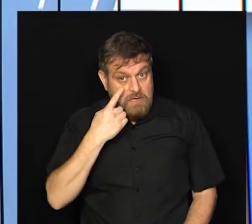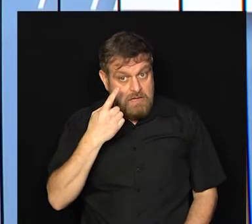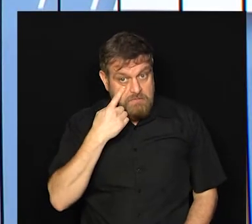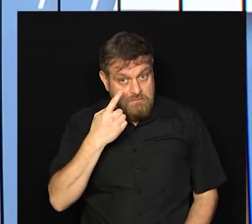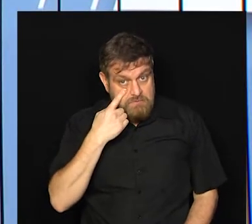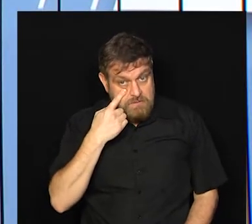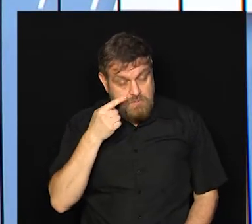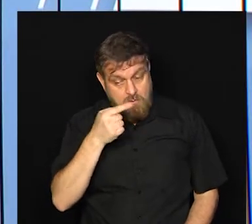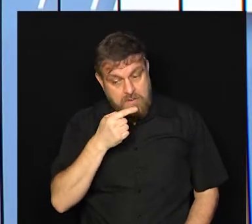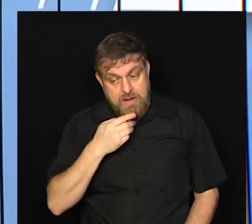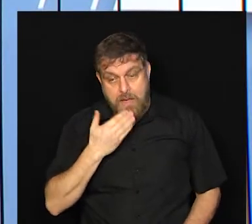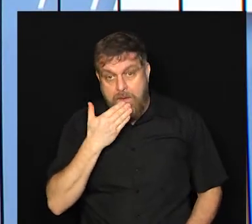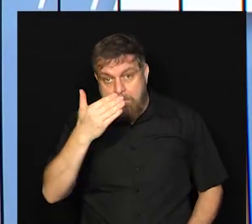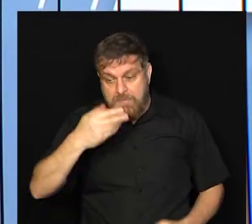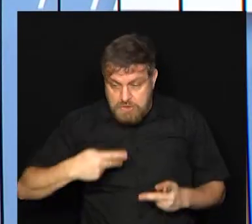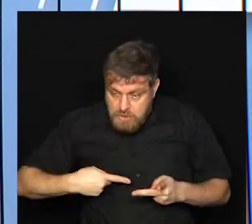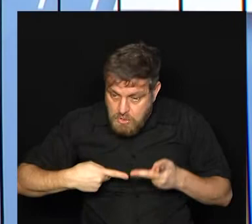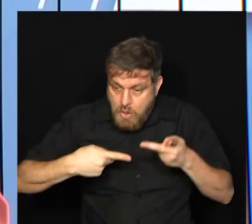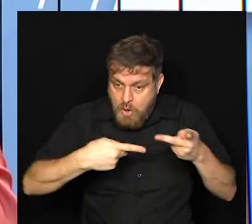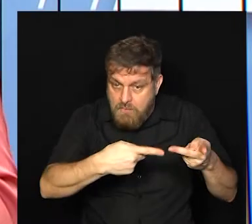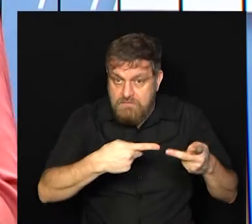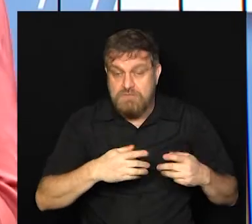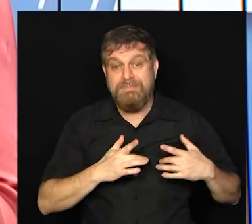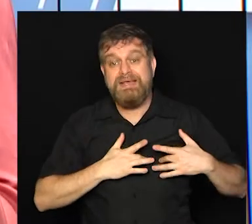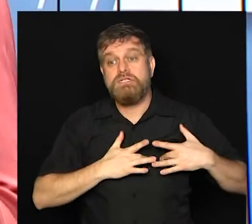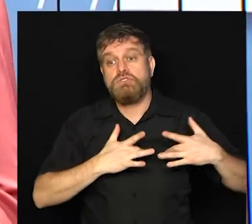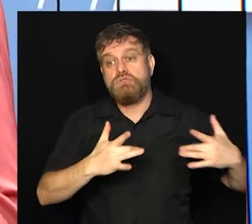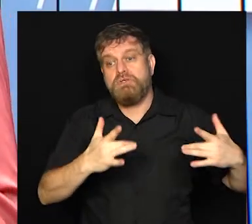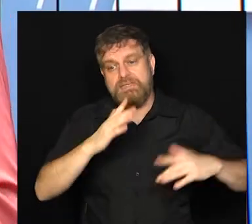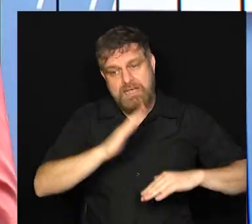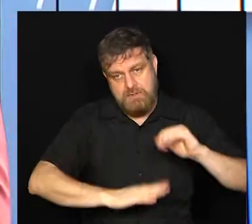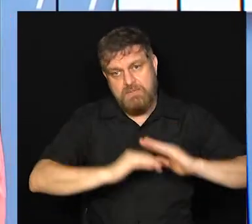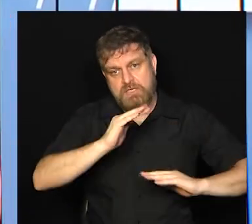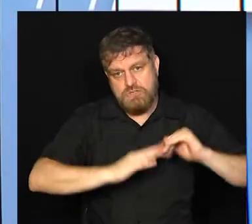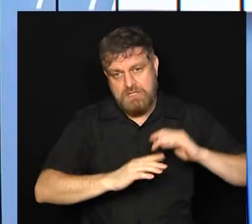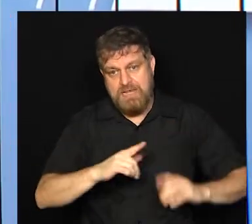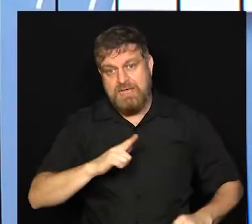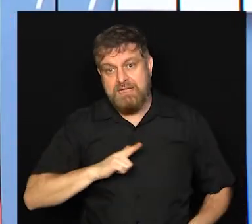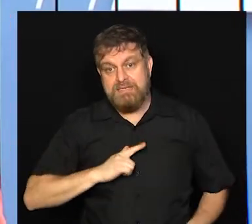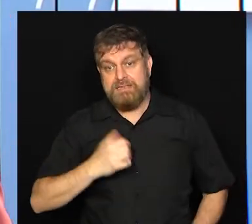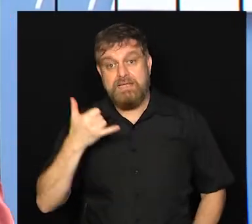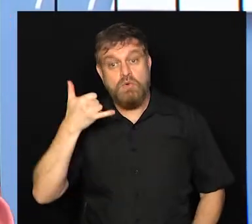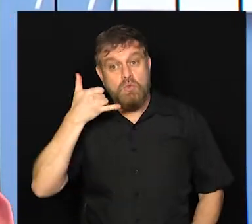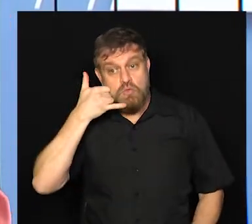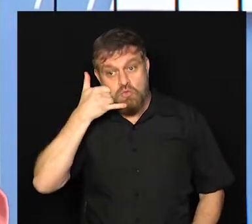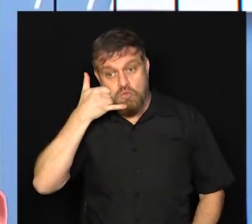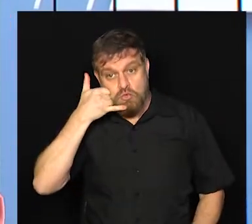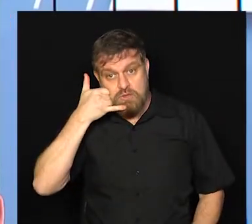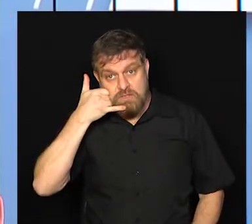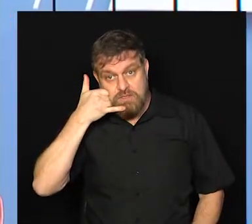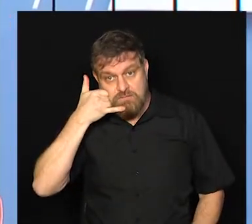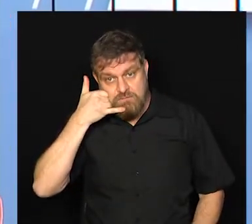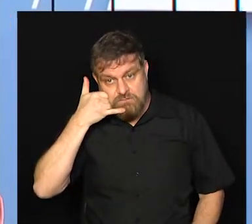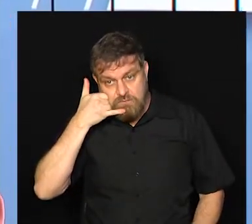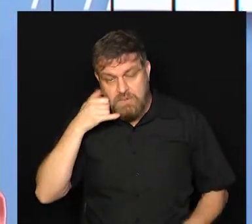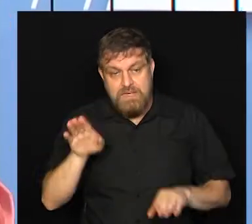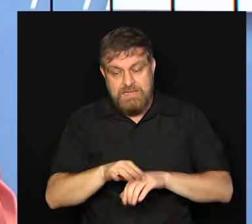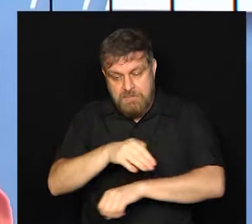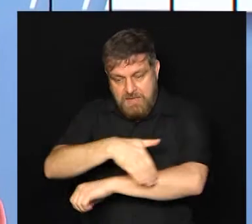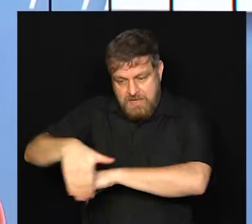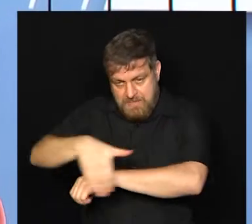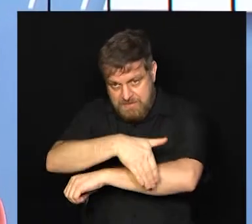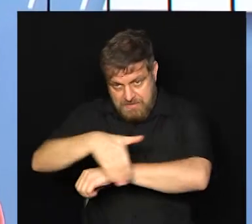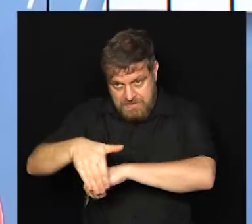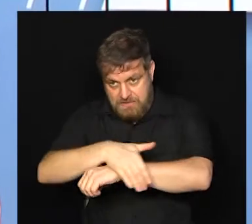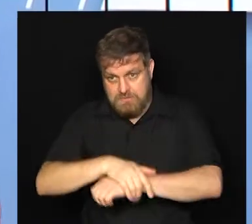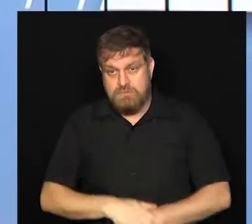esse convite aí solidário que a Ruth está fazendo, eu vou deixar aqui, olha, o telefone lá do Grupo Primavera e também o endereço. E